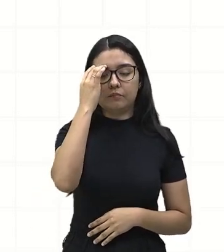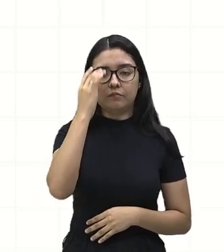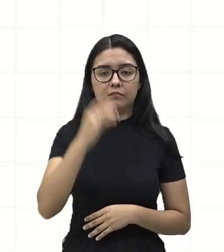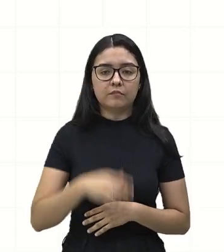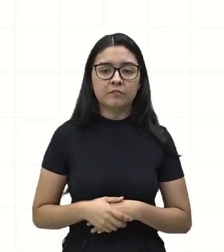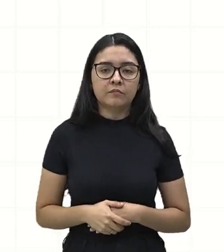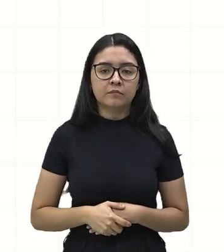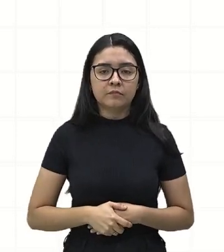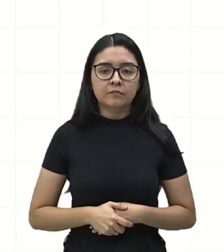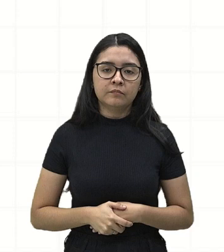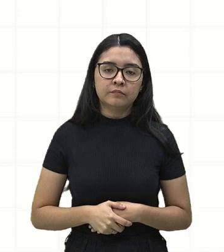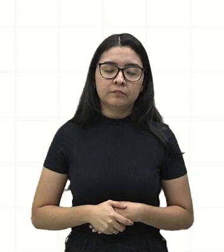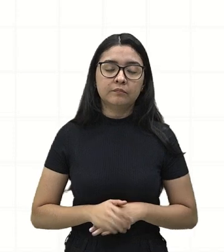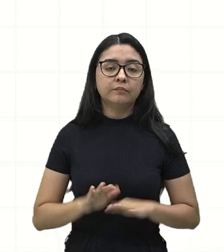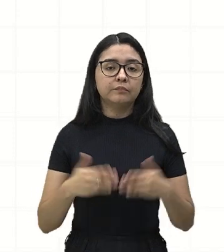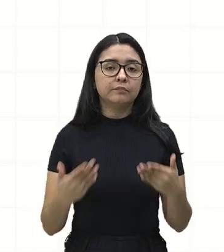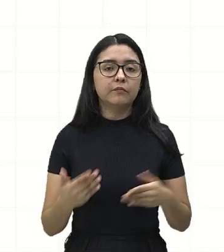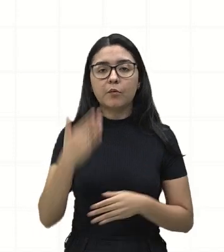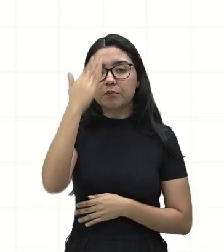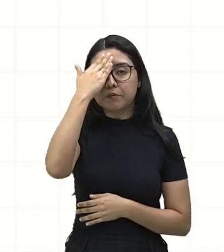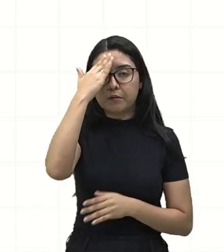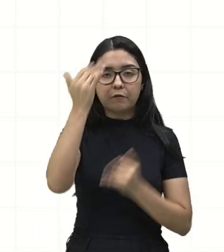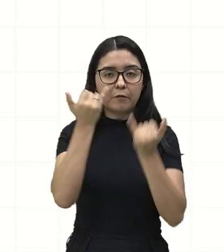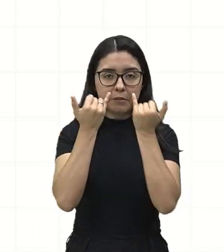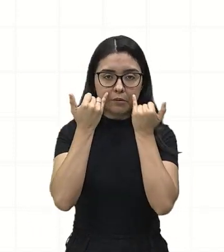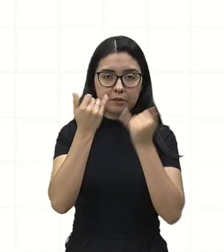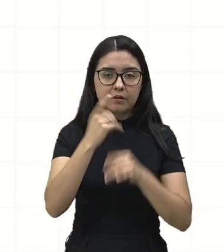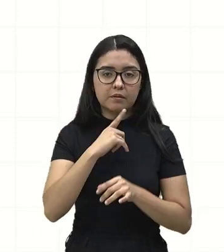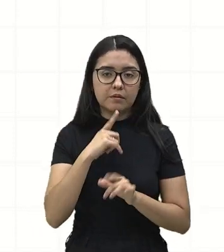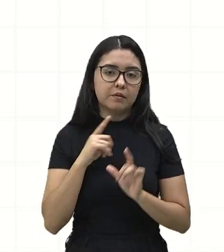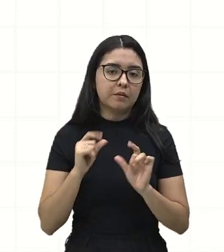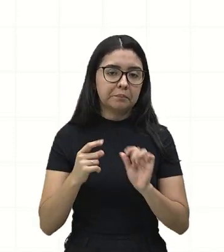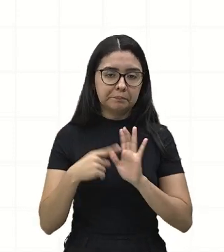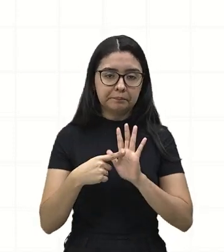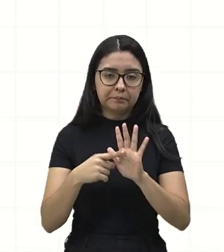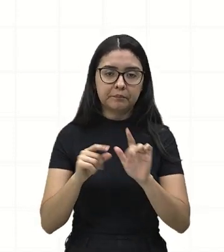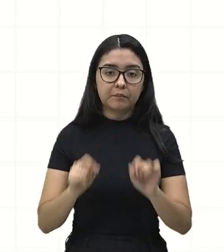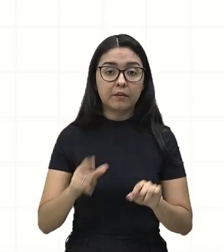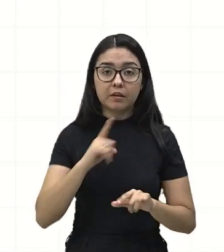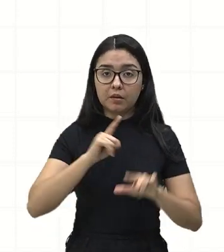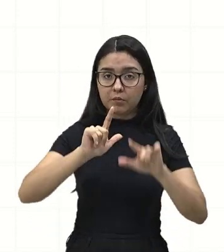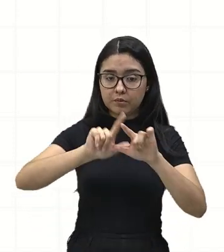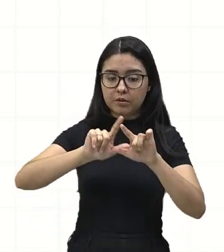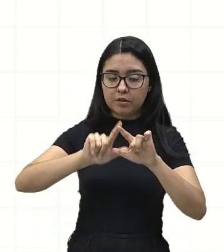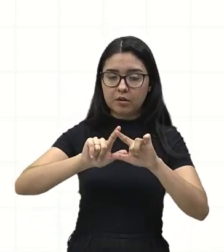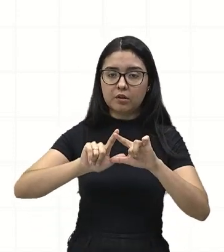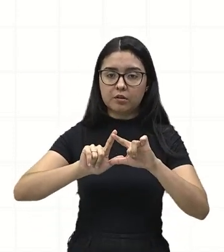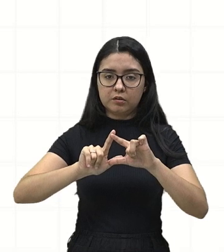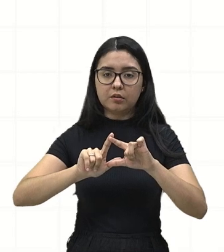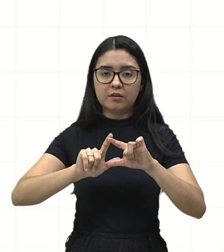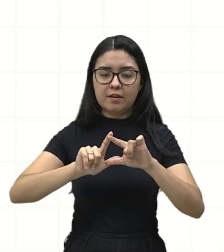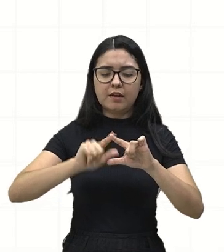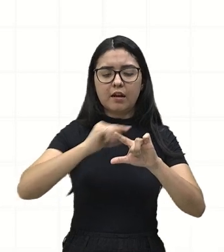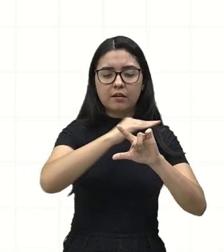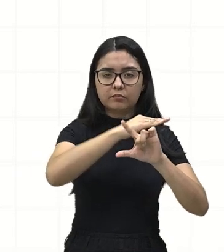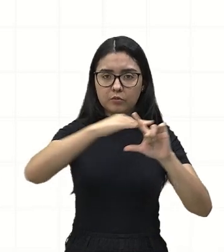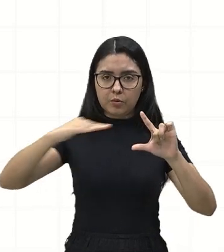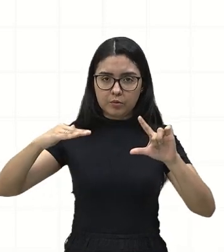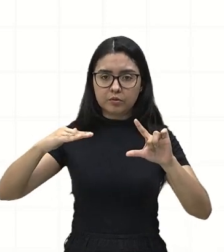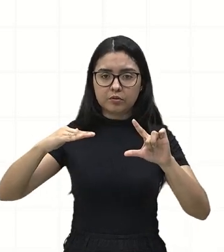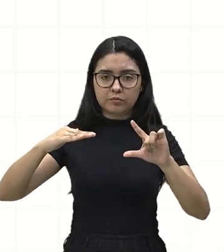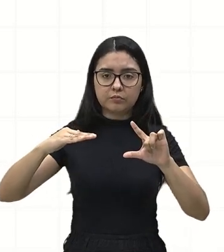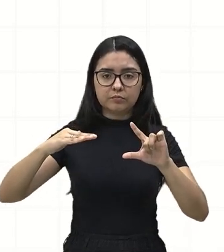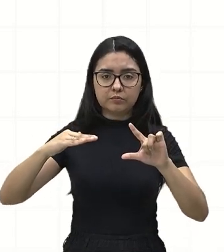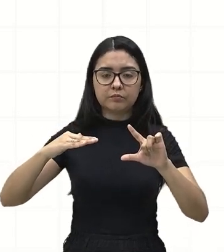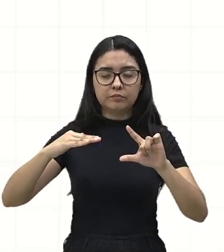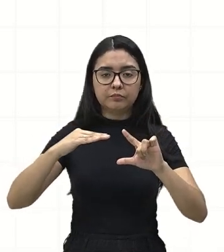Ok? E aí, o que é que eu sei? Como eu tenho um triângulo e ele está cortado por uma